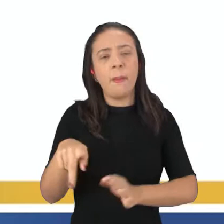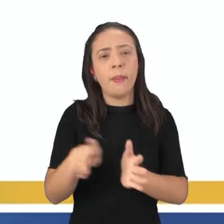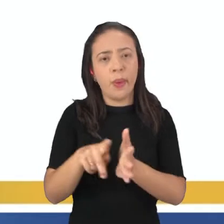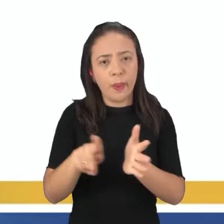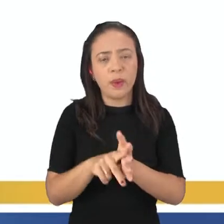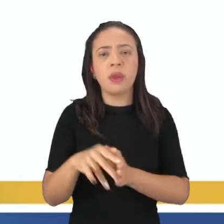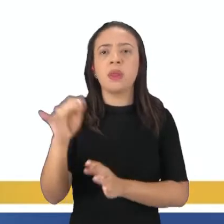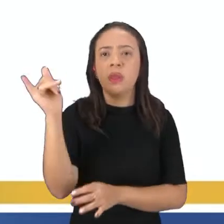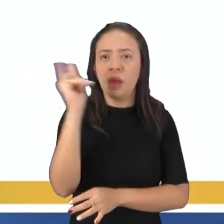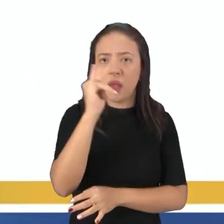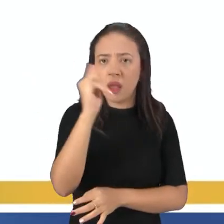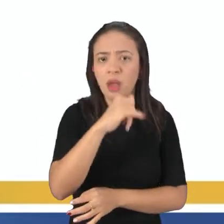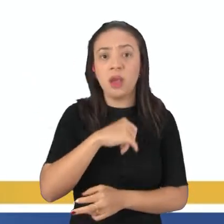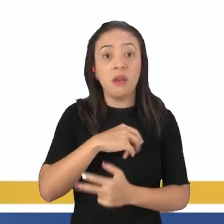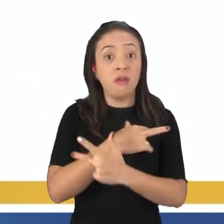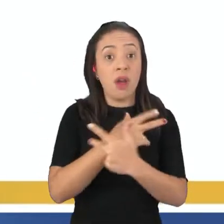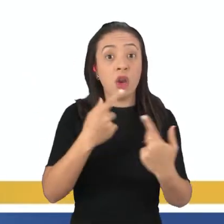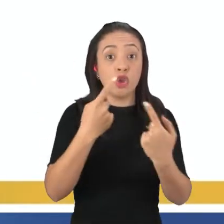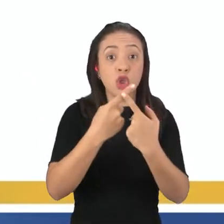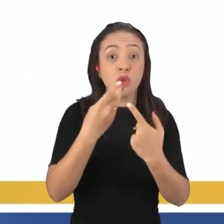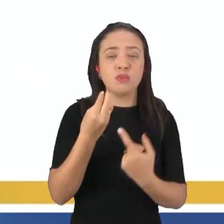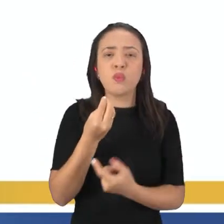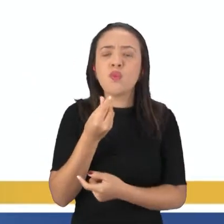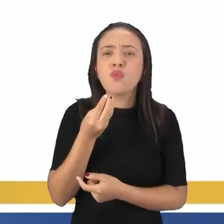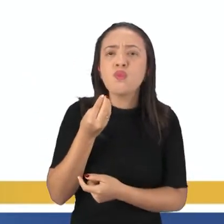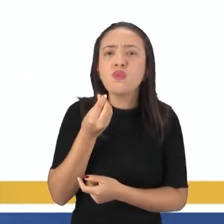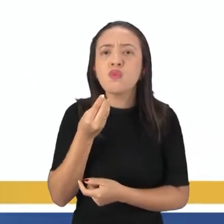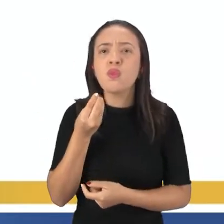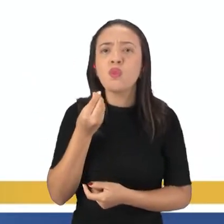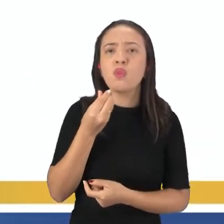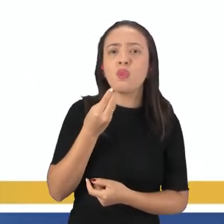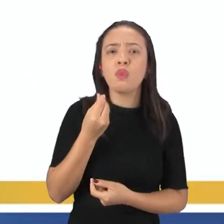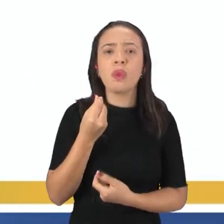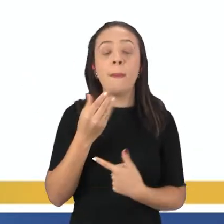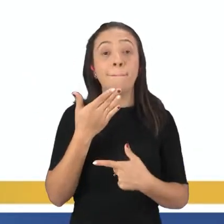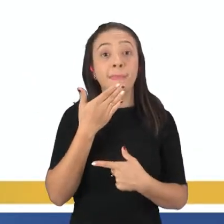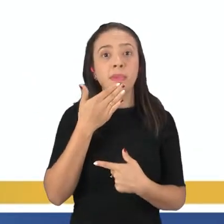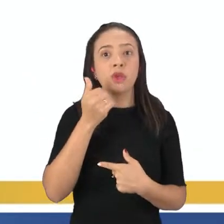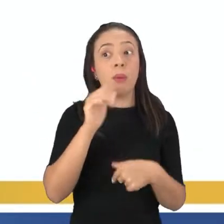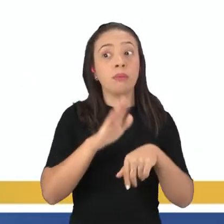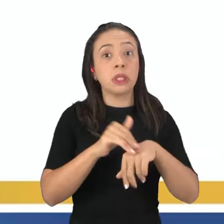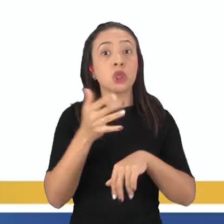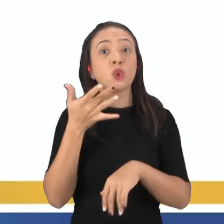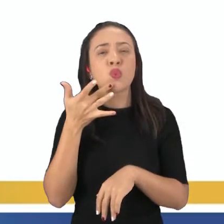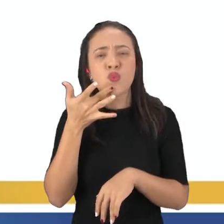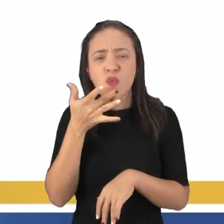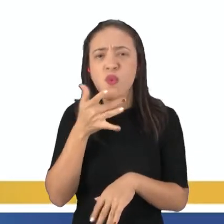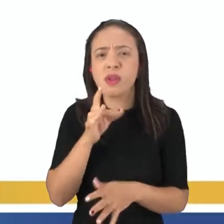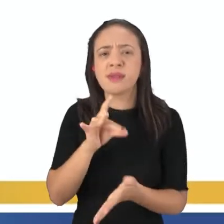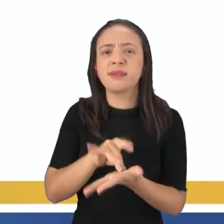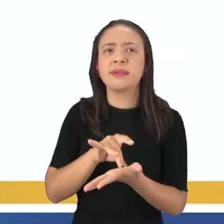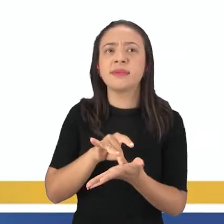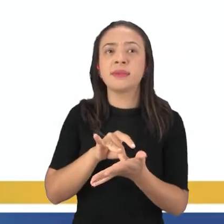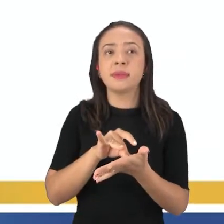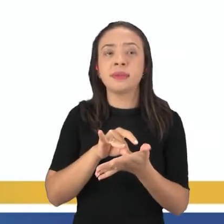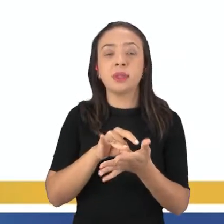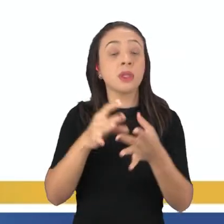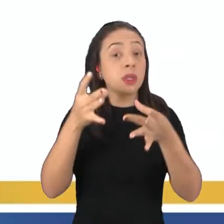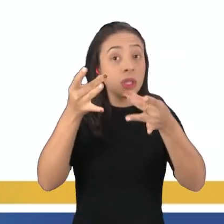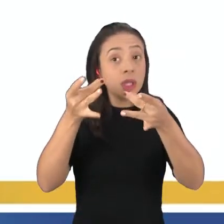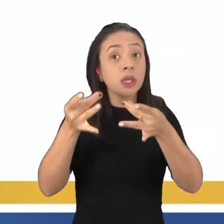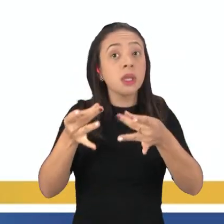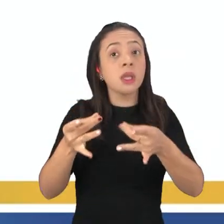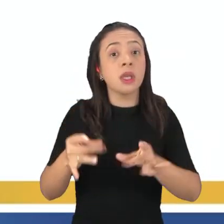prato típico da Itália, que tem várias coberturas, tá? Que a torna mais saborosa, né? Que dá mais sabor à pizza. Então,